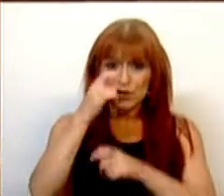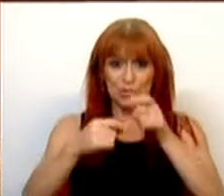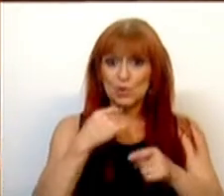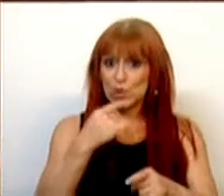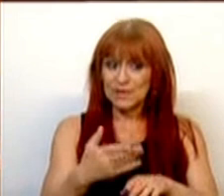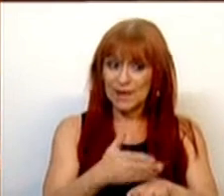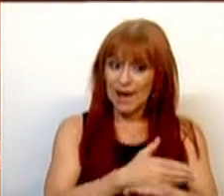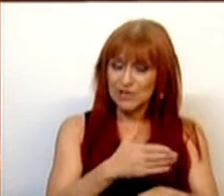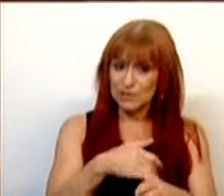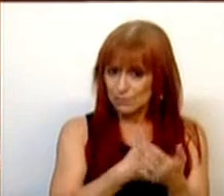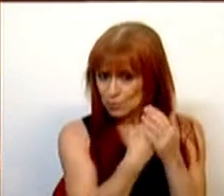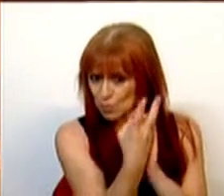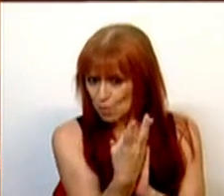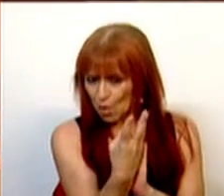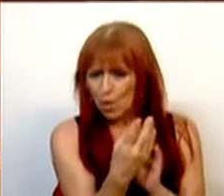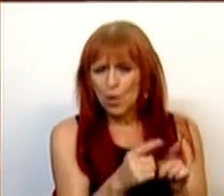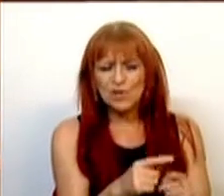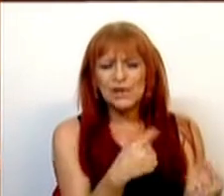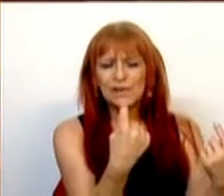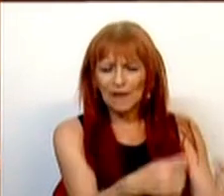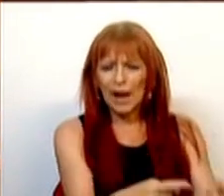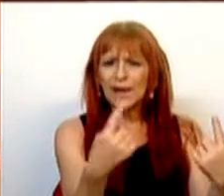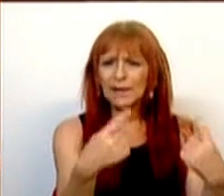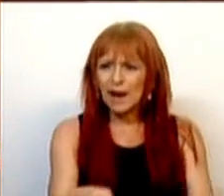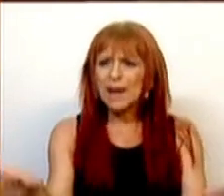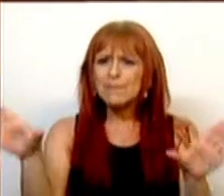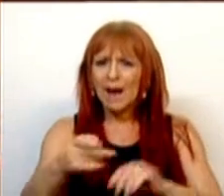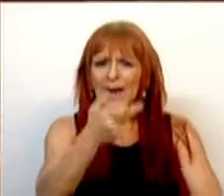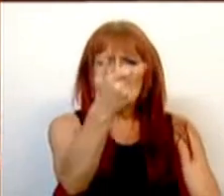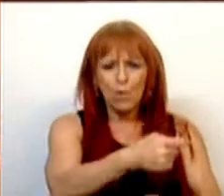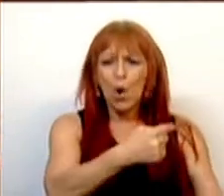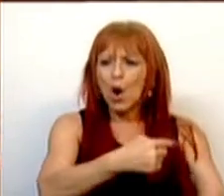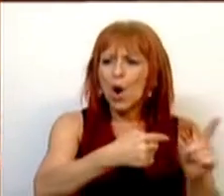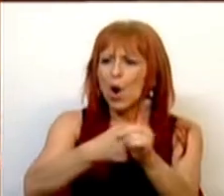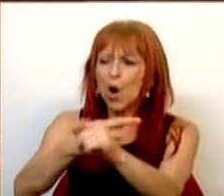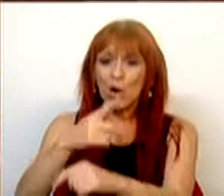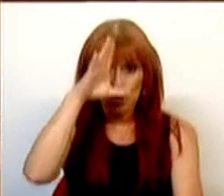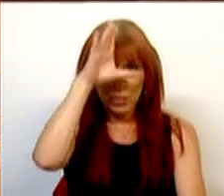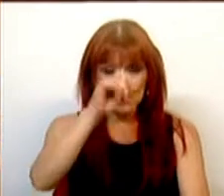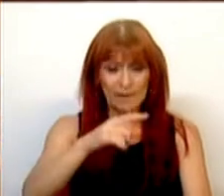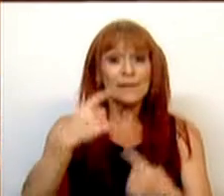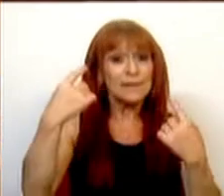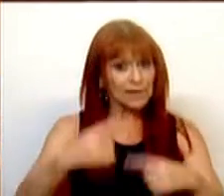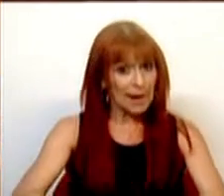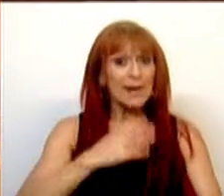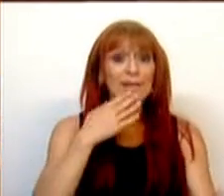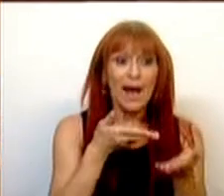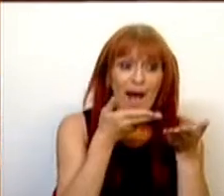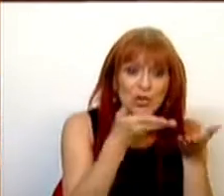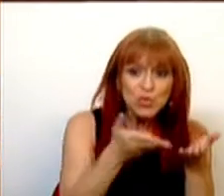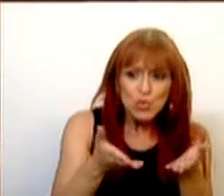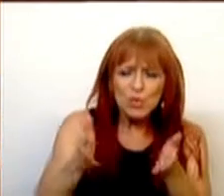referi anteriormente, aqueles que apresentam maiores fragilidades e a quem o Estado tem de dar a